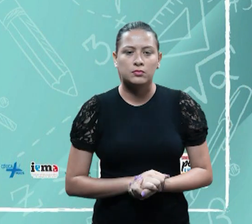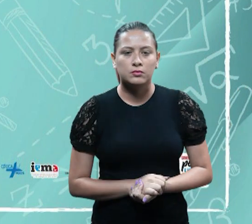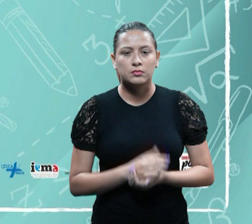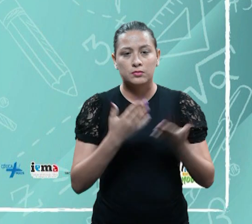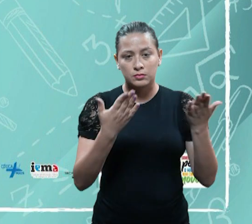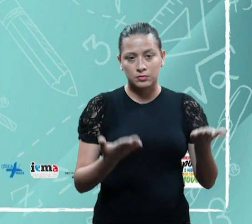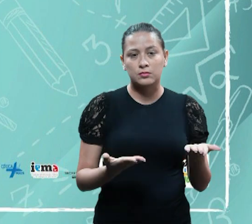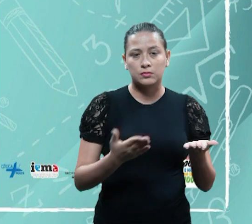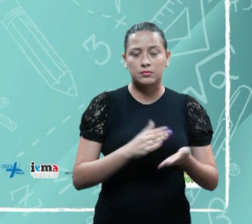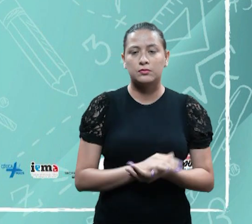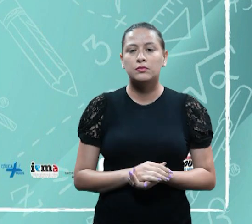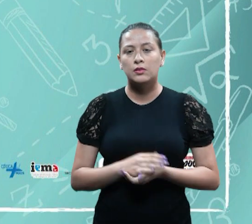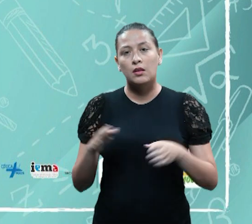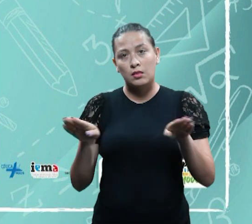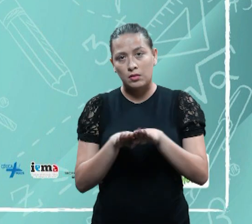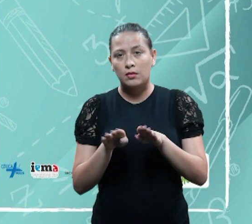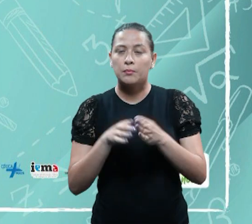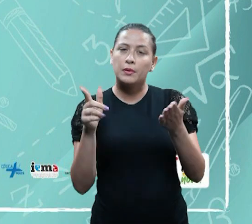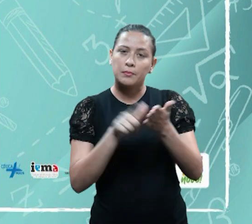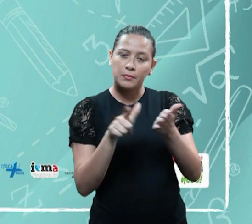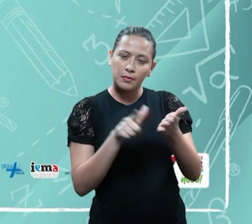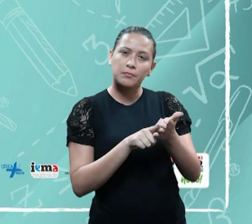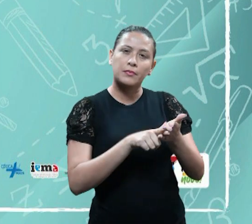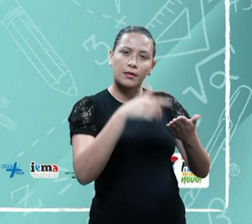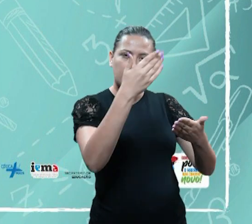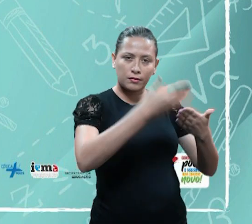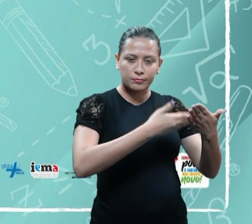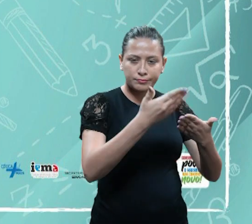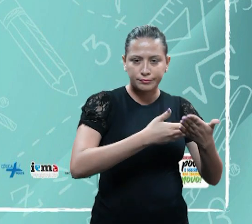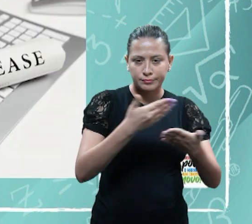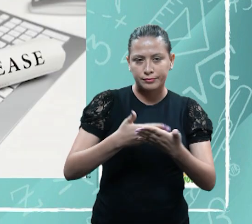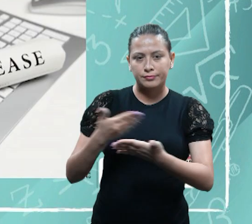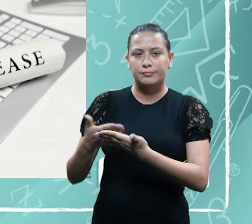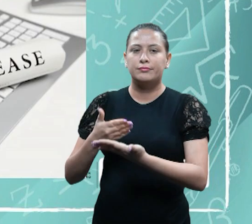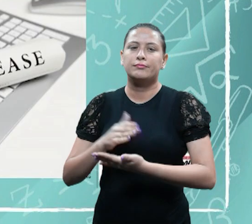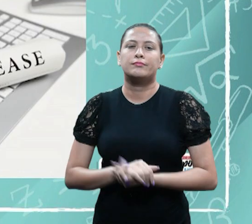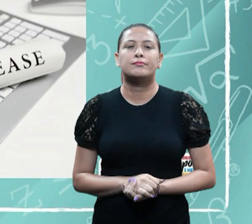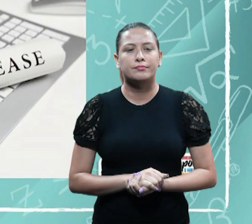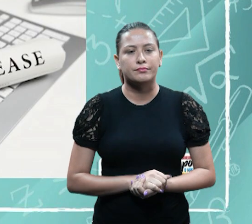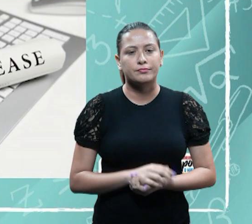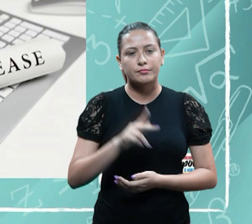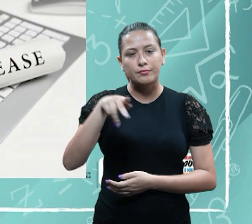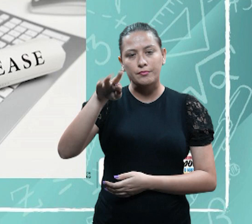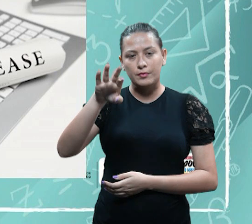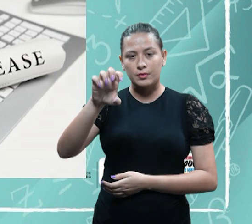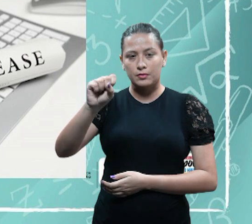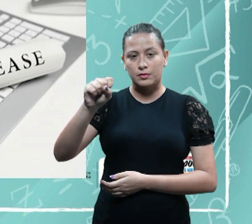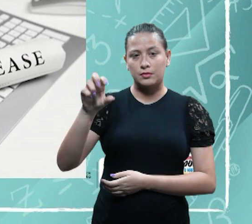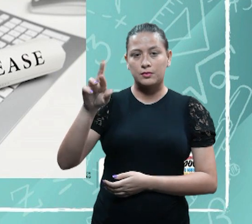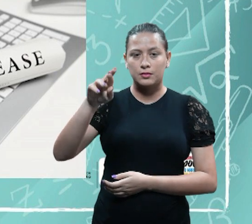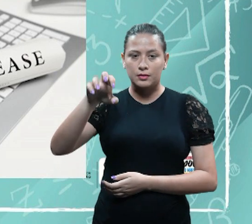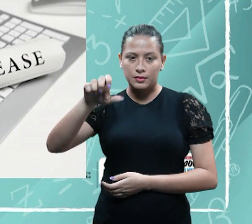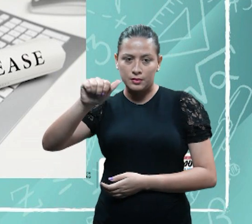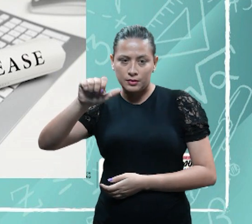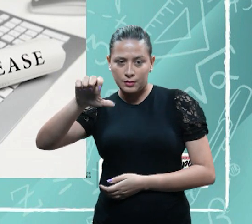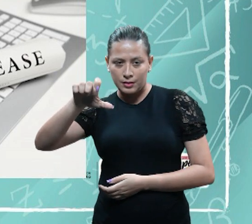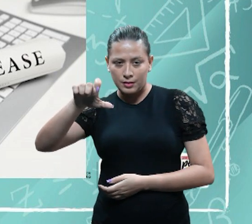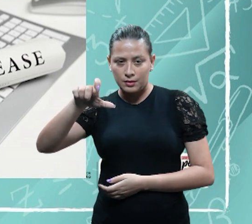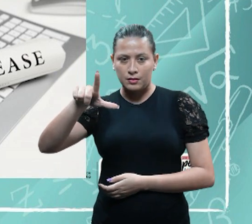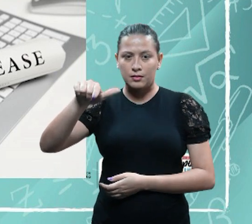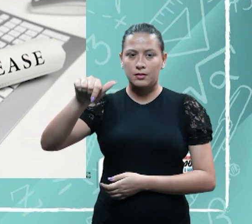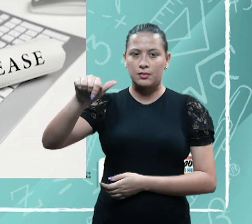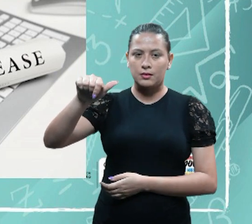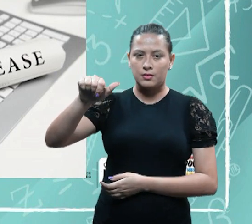evento, folhetos, a gente trabalha com folhetos. O press release é um instrumento de comunicação que ele é